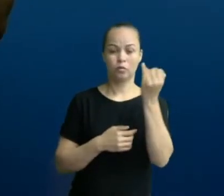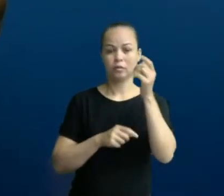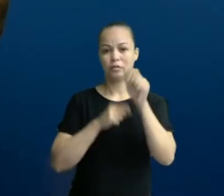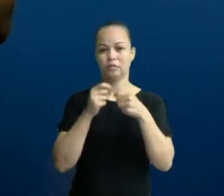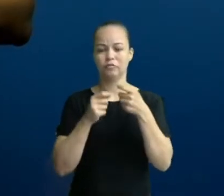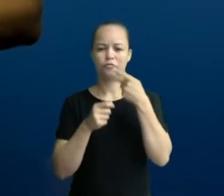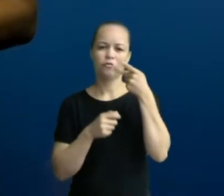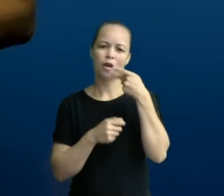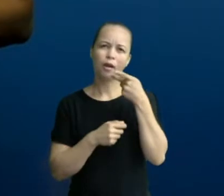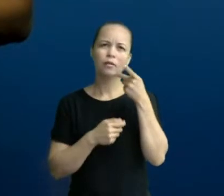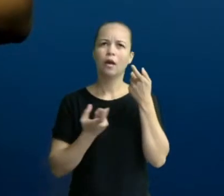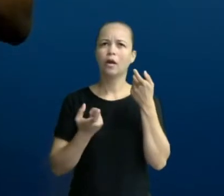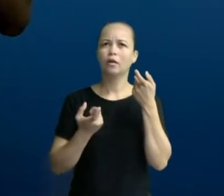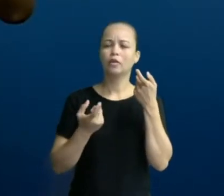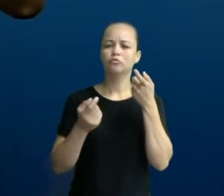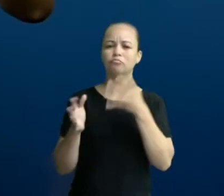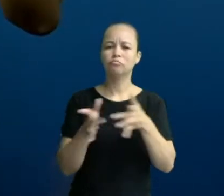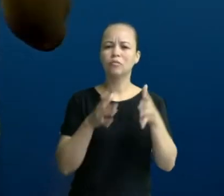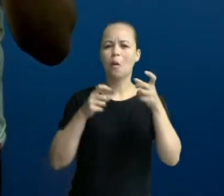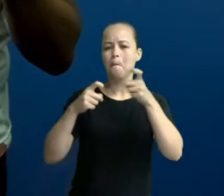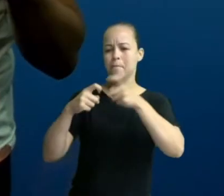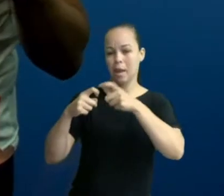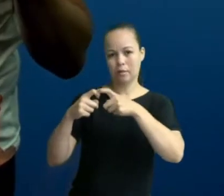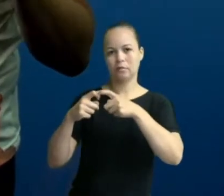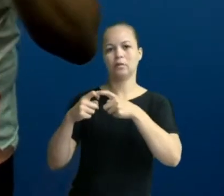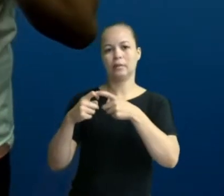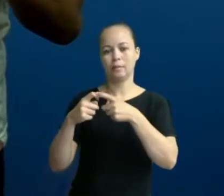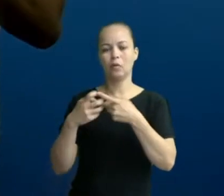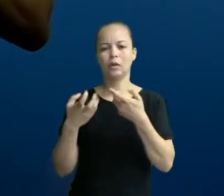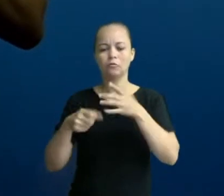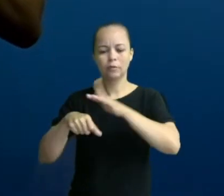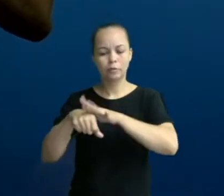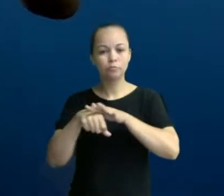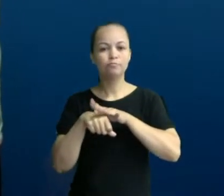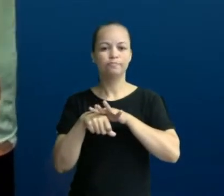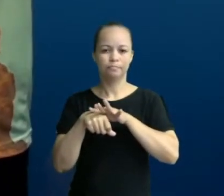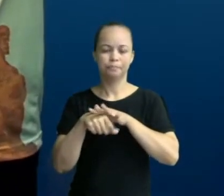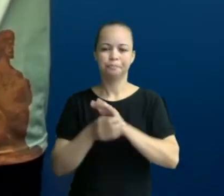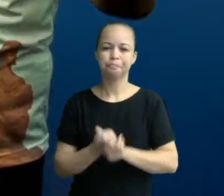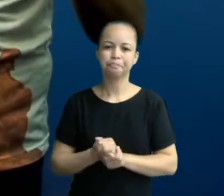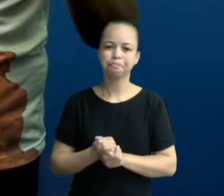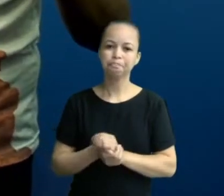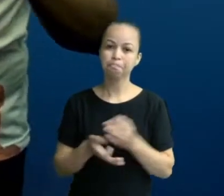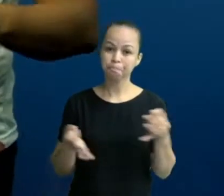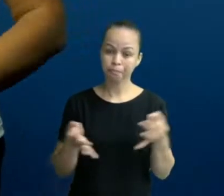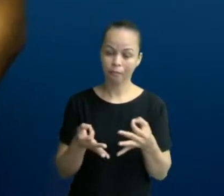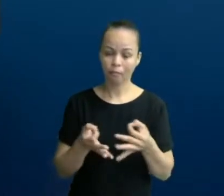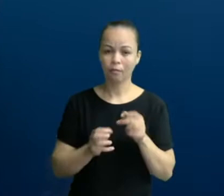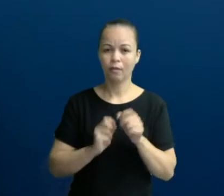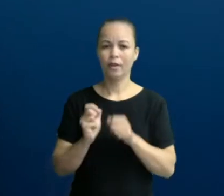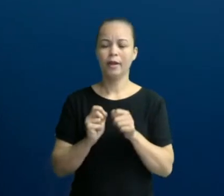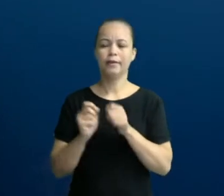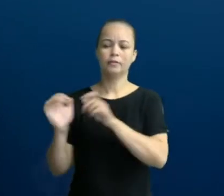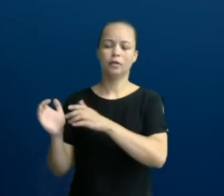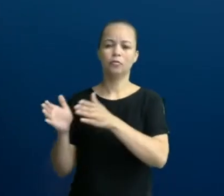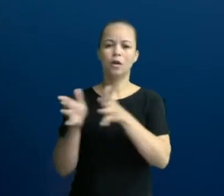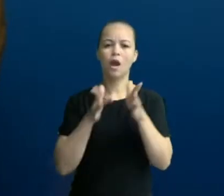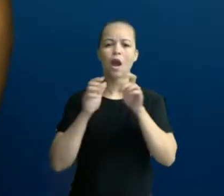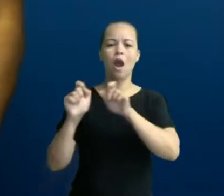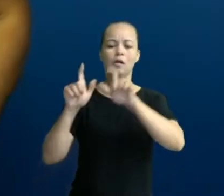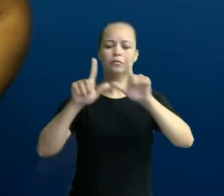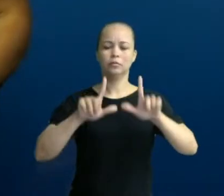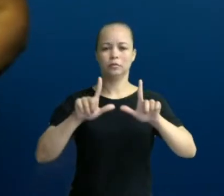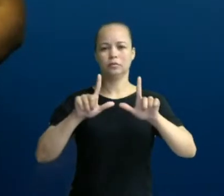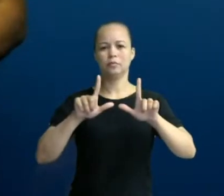questão médica, por causarem doenças. Perfeito, gente? Então, nesse momento, produção, abre nossa